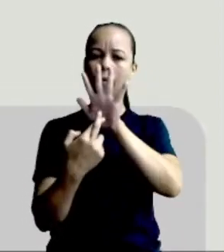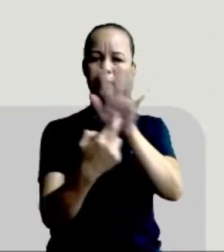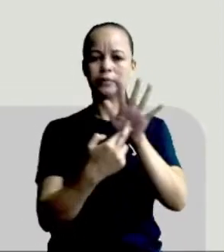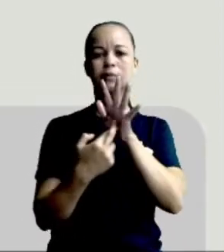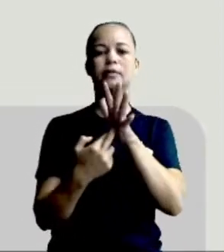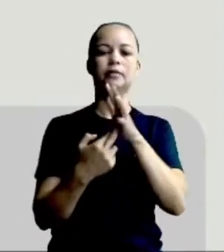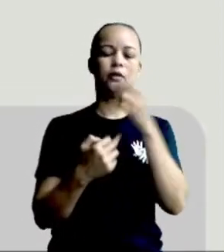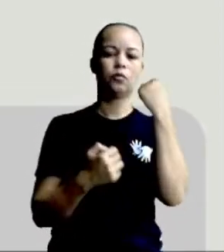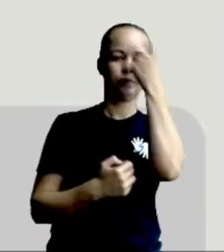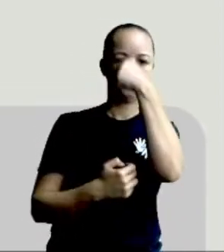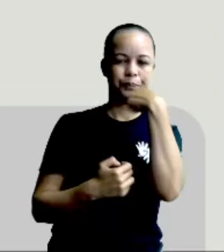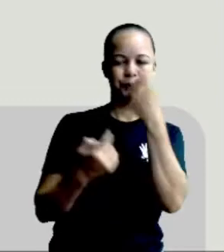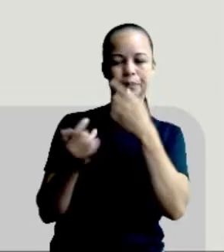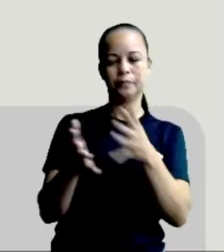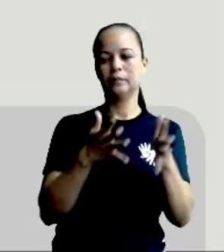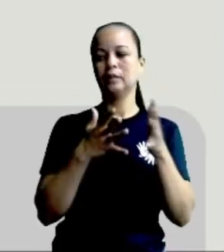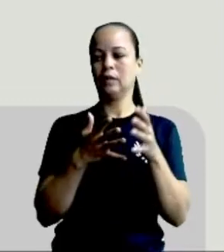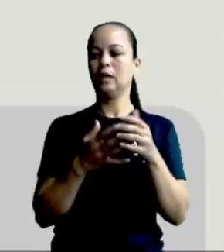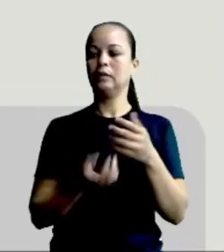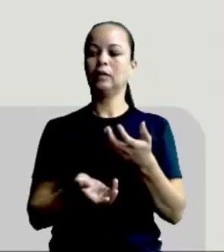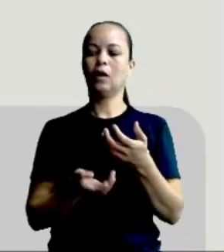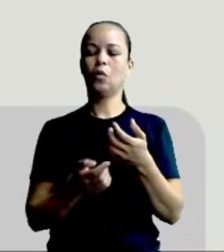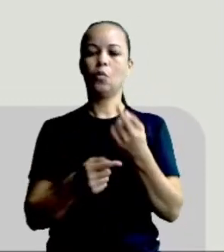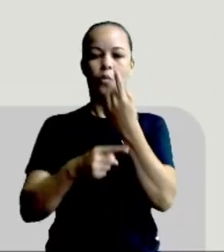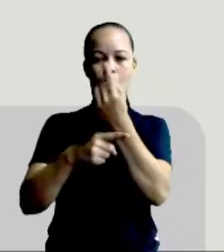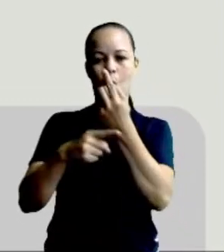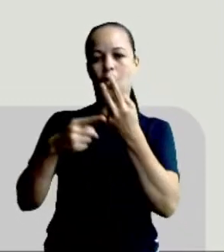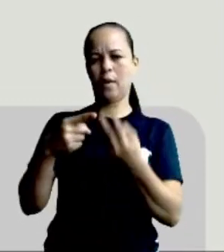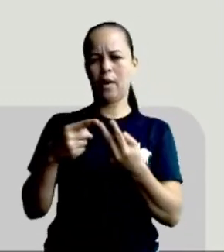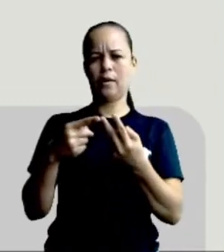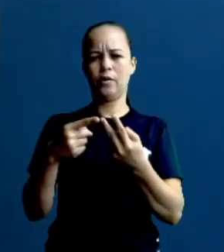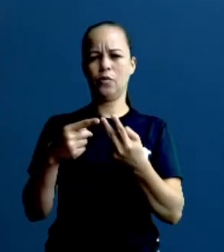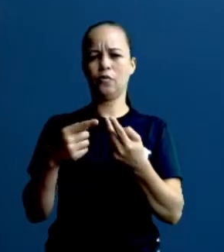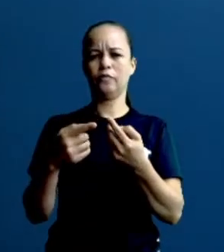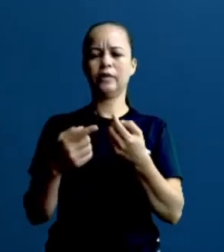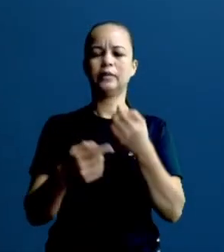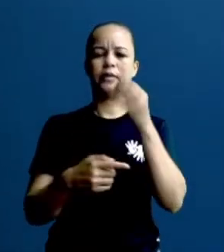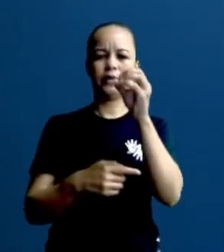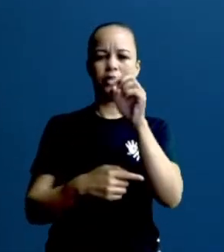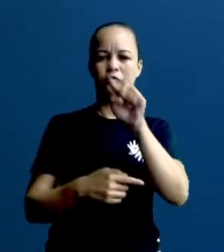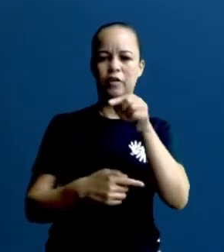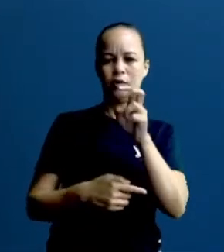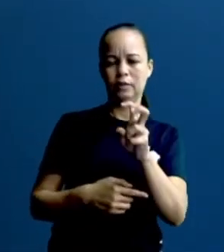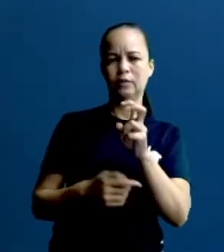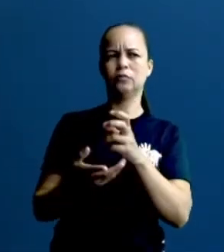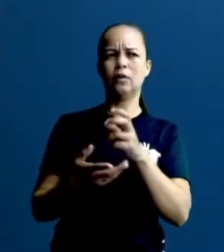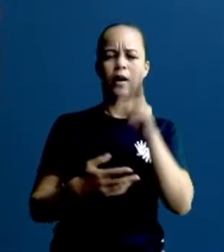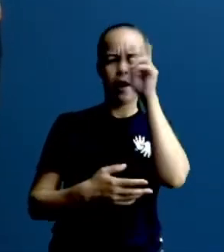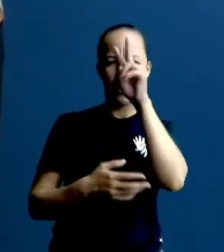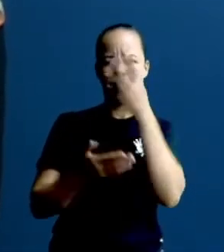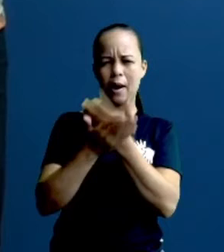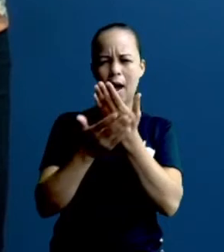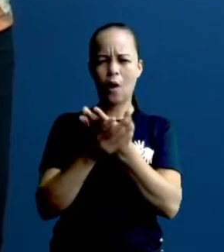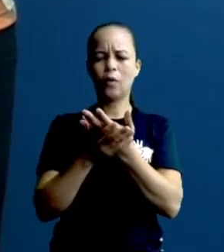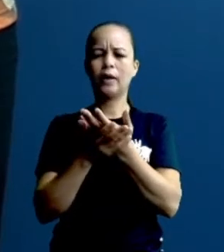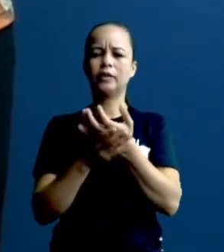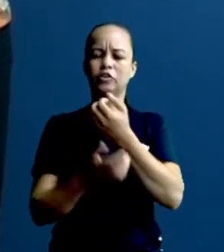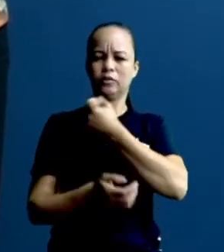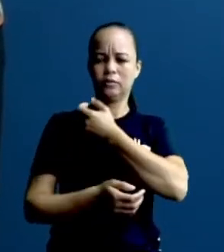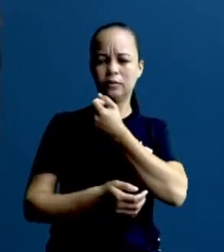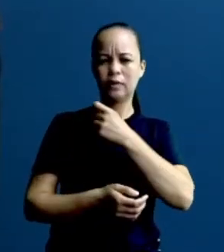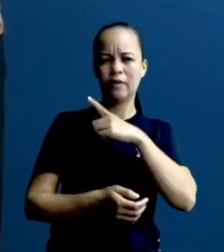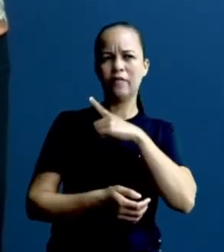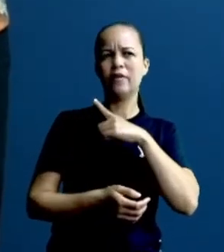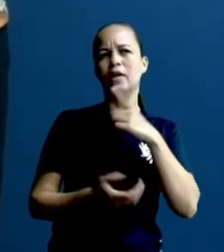meio vai ser igual a quem? 0,5. Lembra de uma aula que a gente deu de cálculo de números decimais, que um meio é a